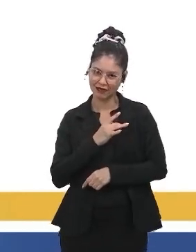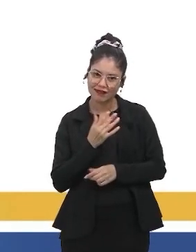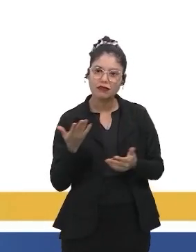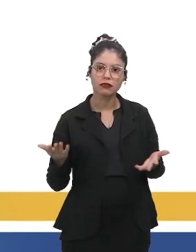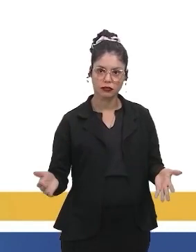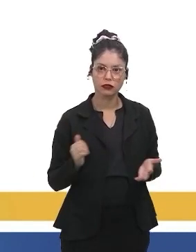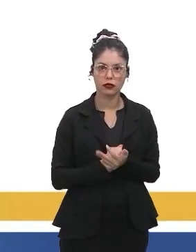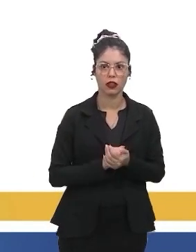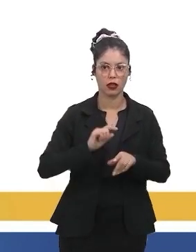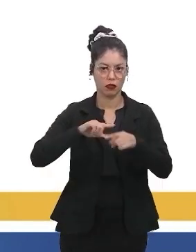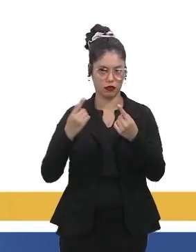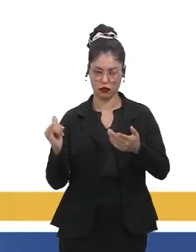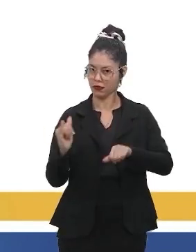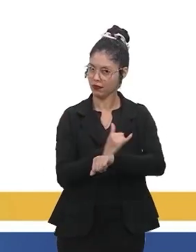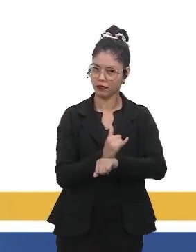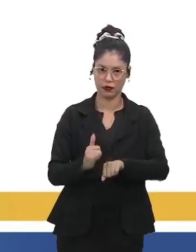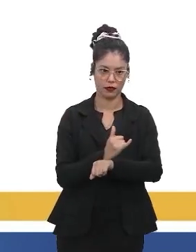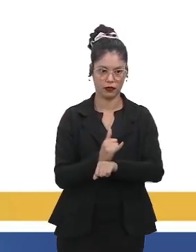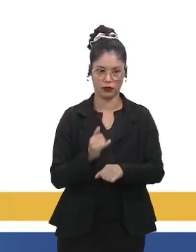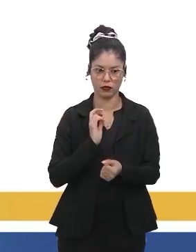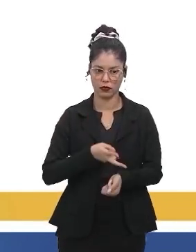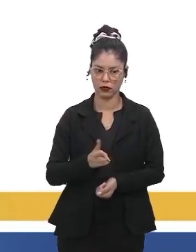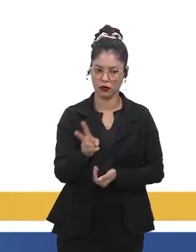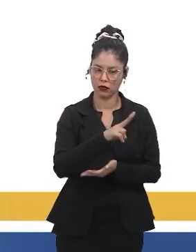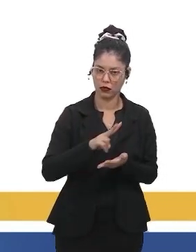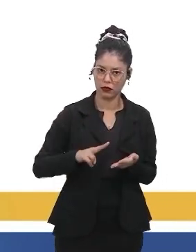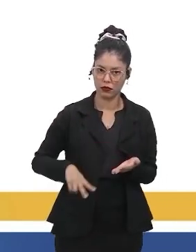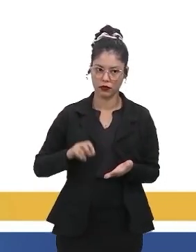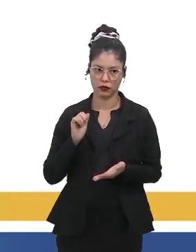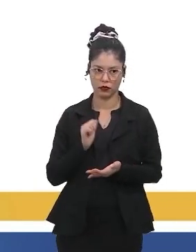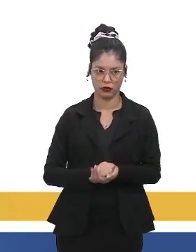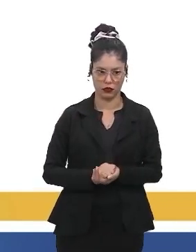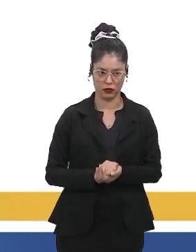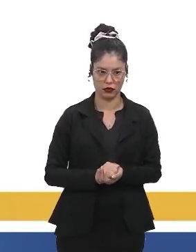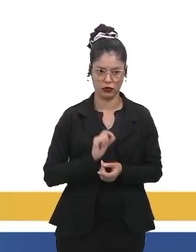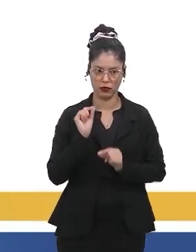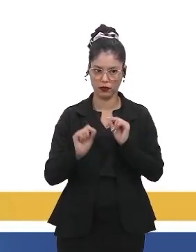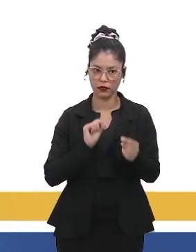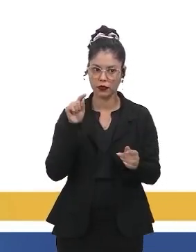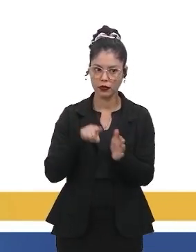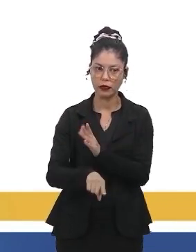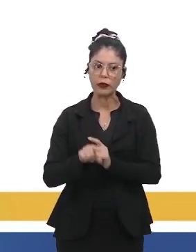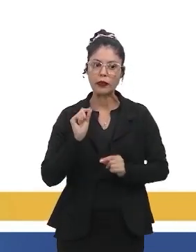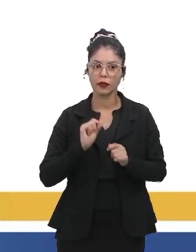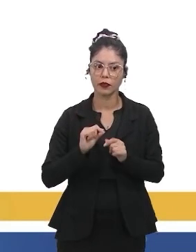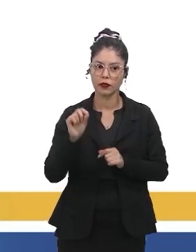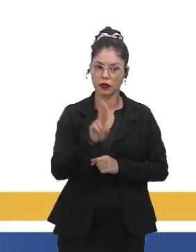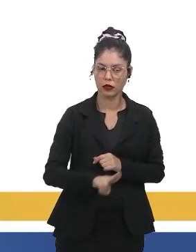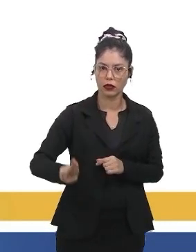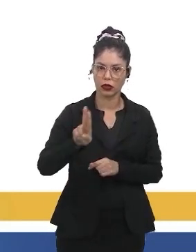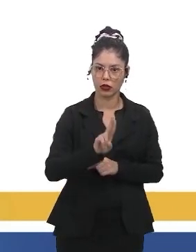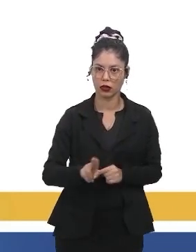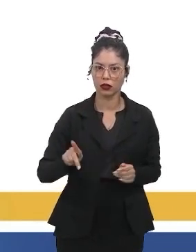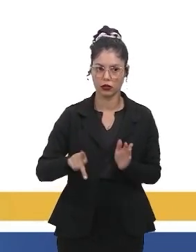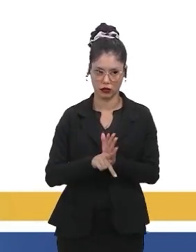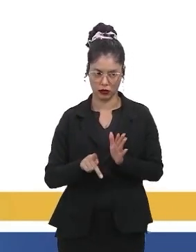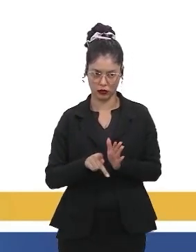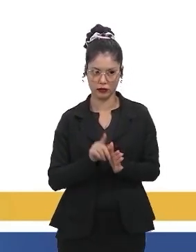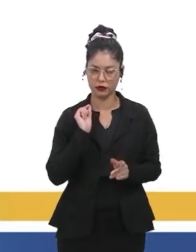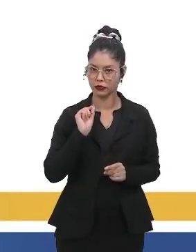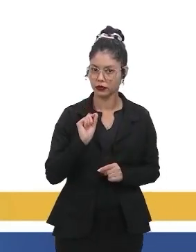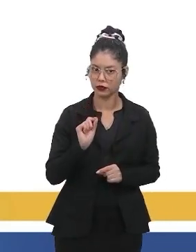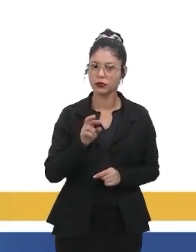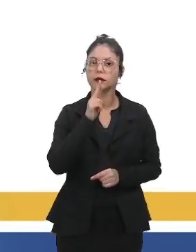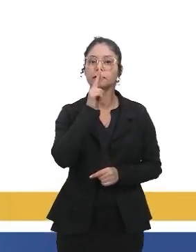Entretanto, não é a estratégia para convencer, né? O questionamento ele foi usado justamente para que